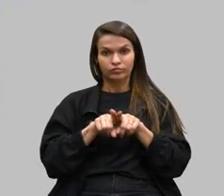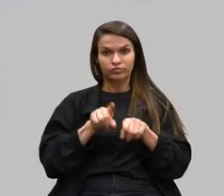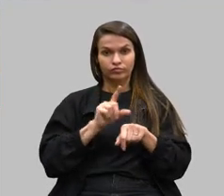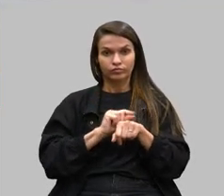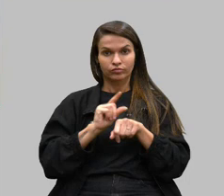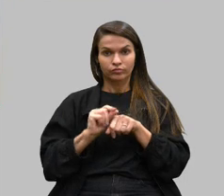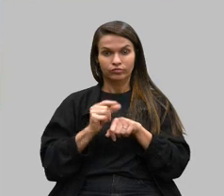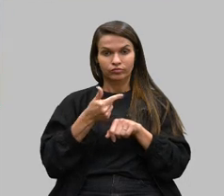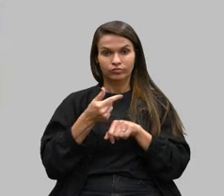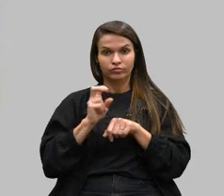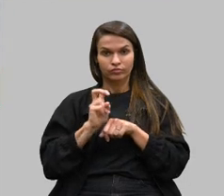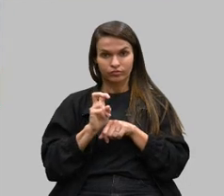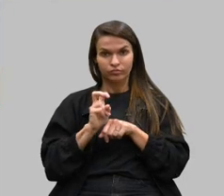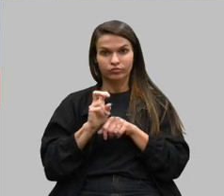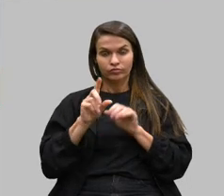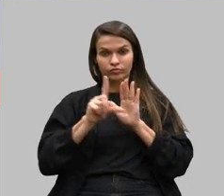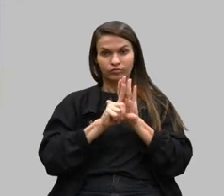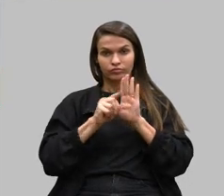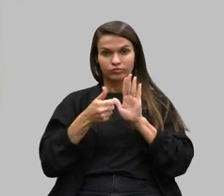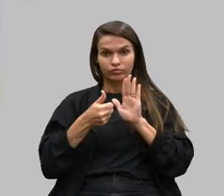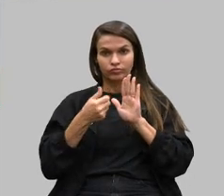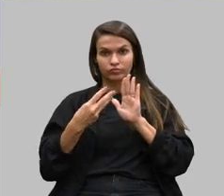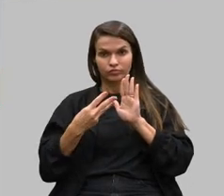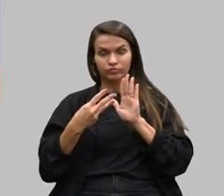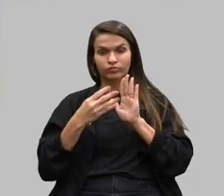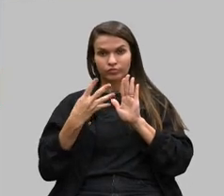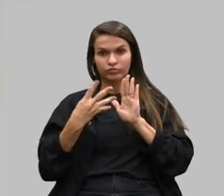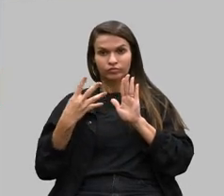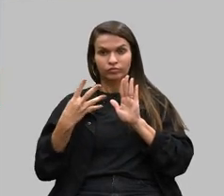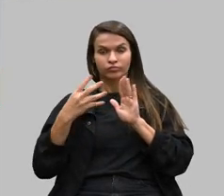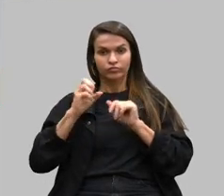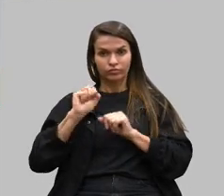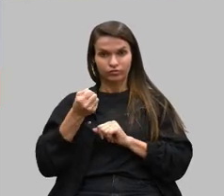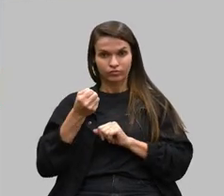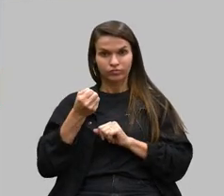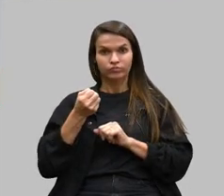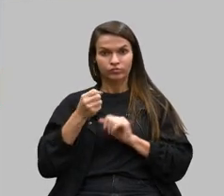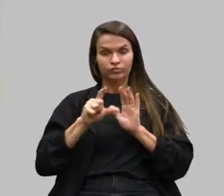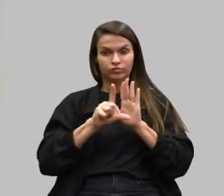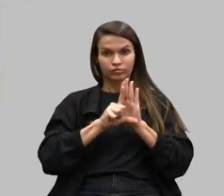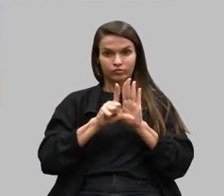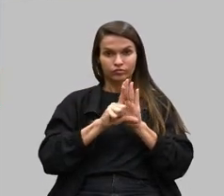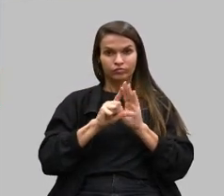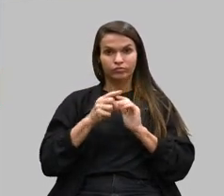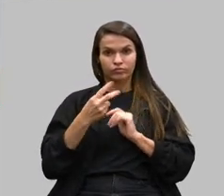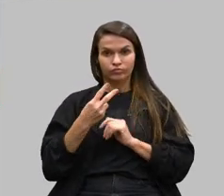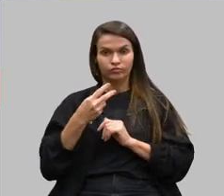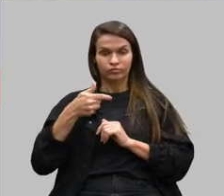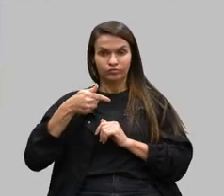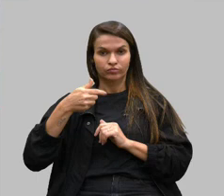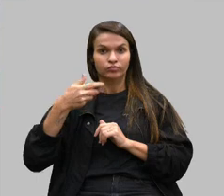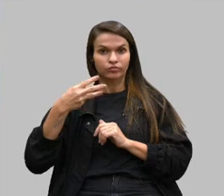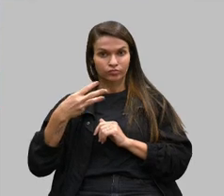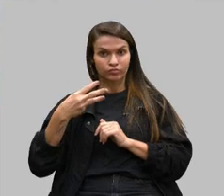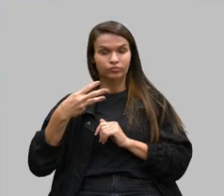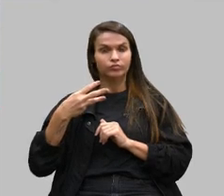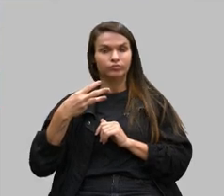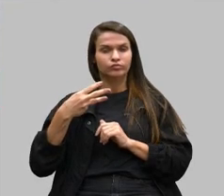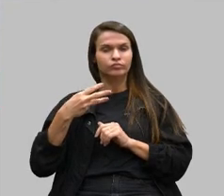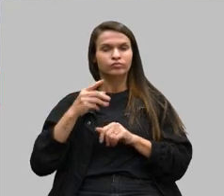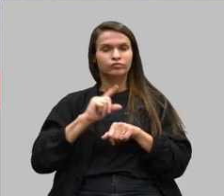25 da Lei 13448 66 da le da Lei 14273 são dispositivos